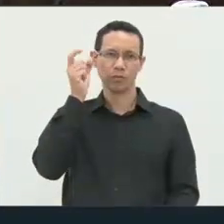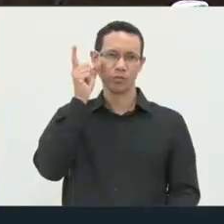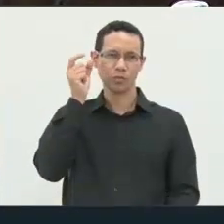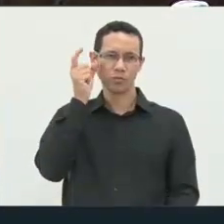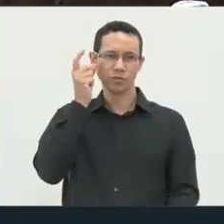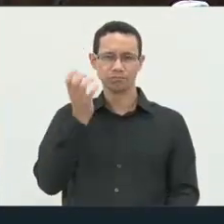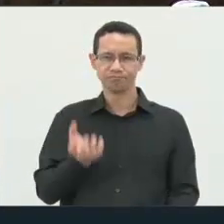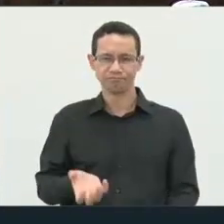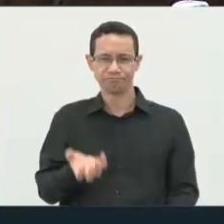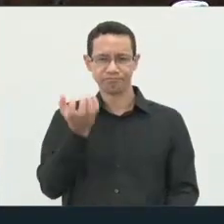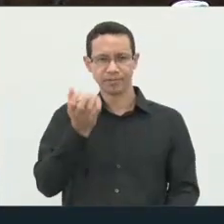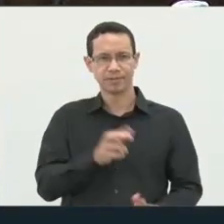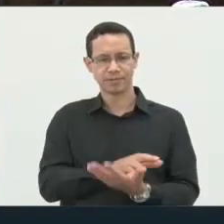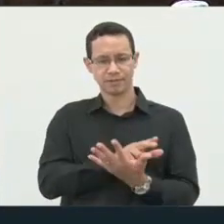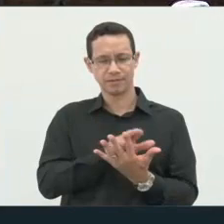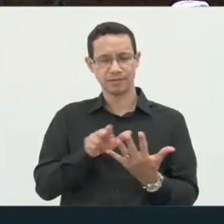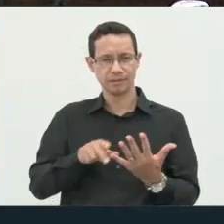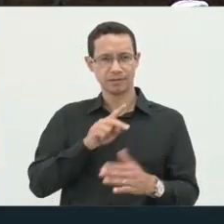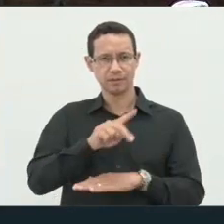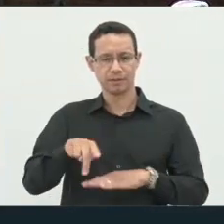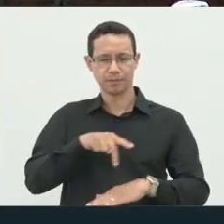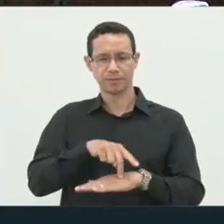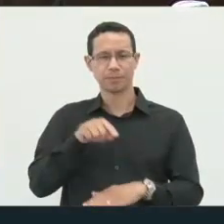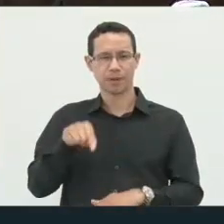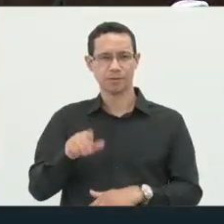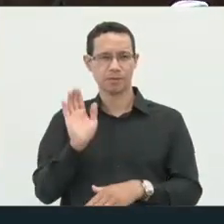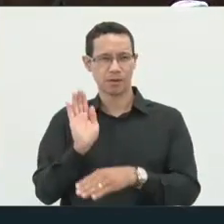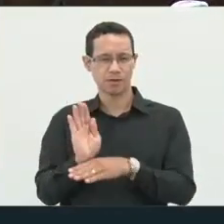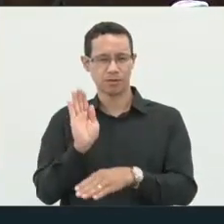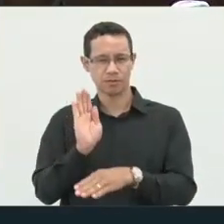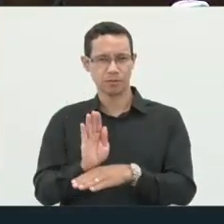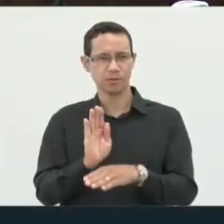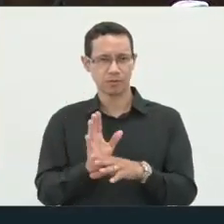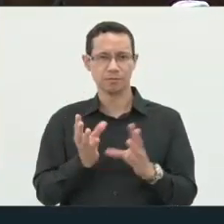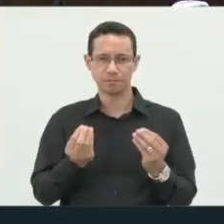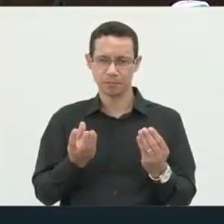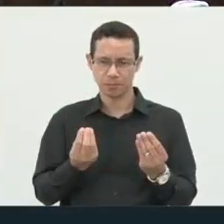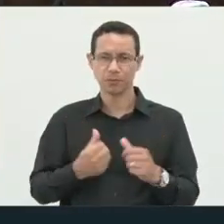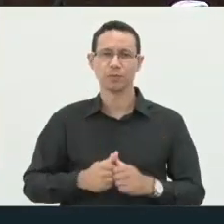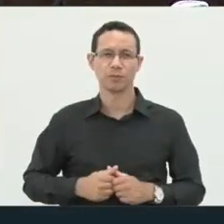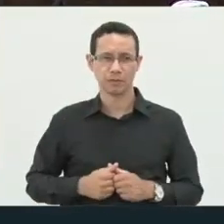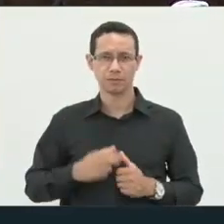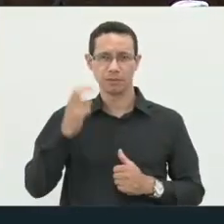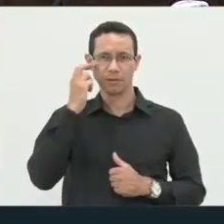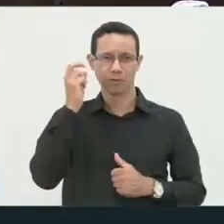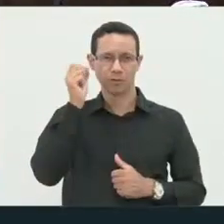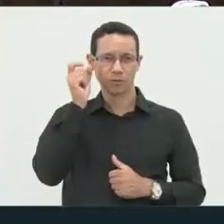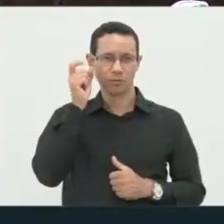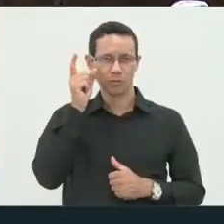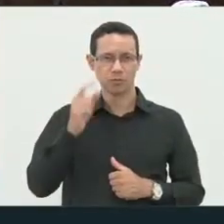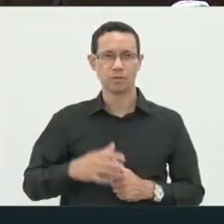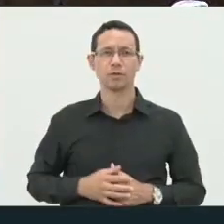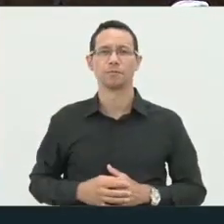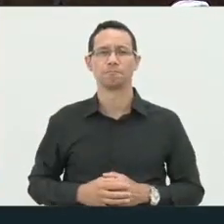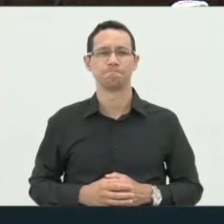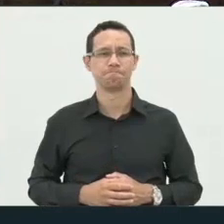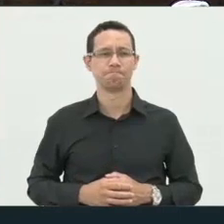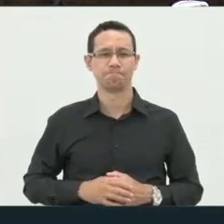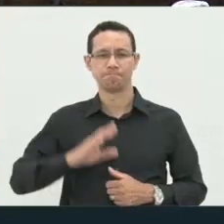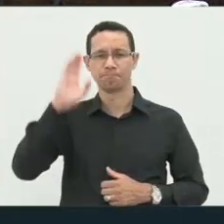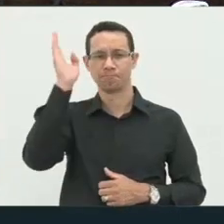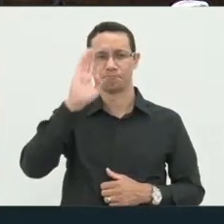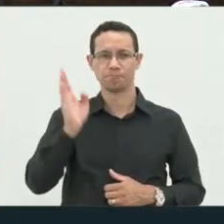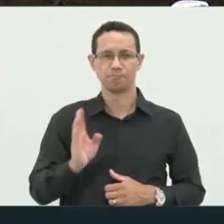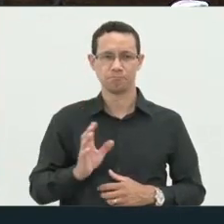diversidades do país que tantas contribuições relevantes Já deram ao cenário de Cultura cultural brasileiro